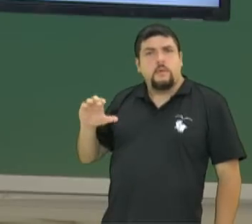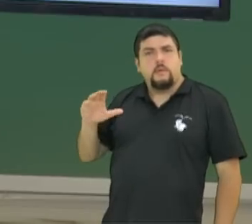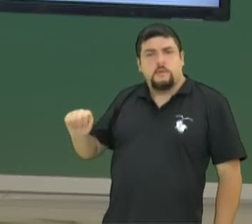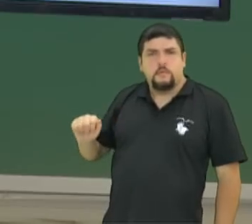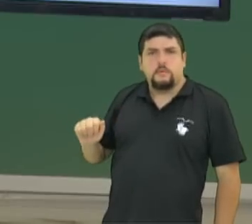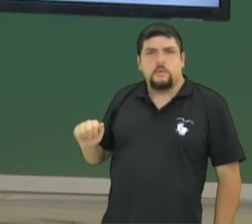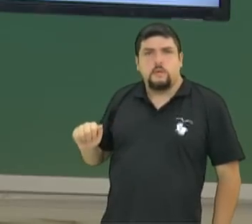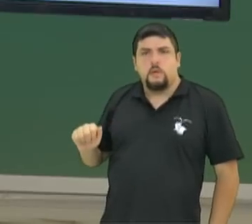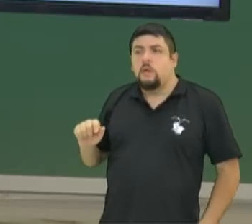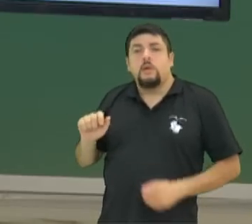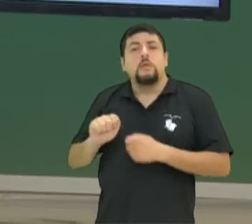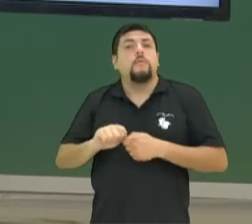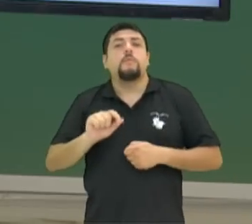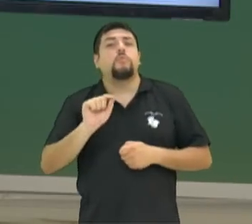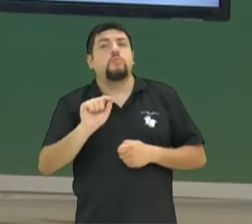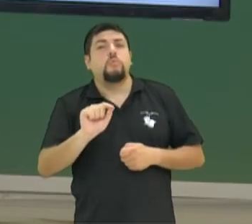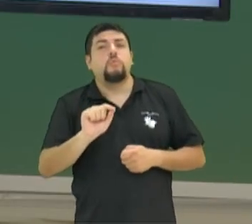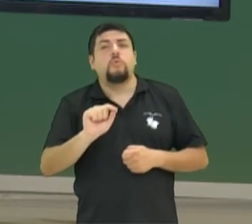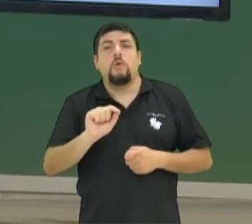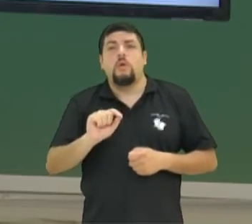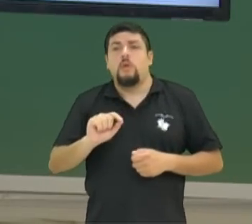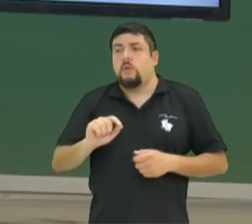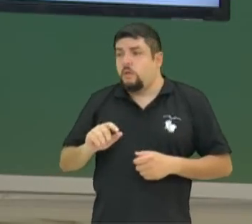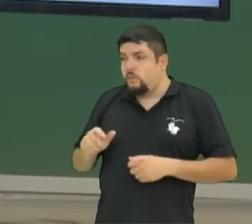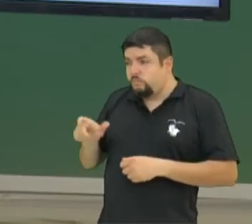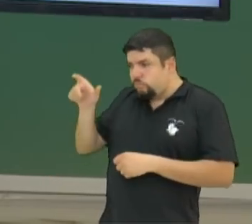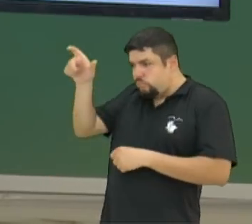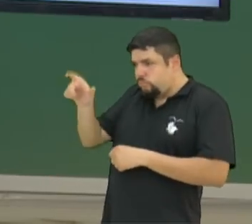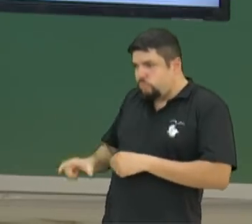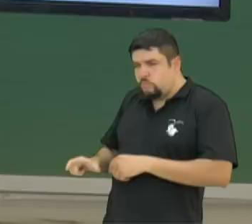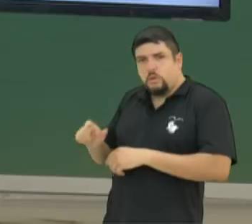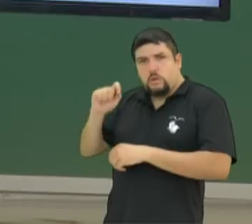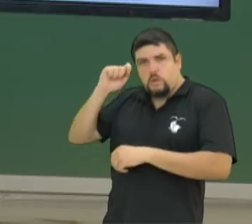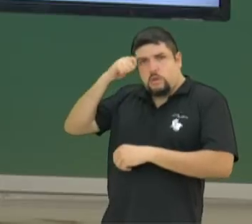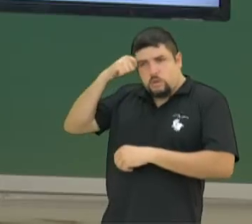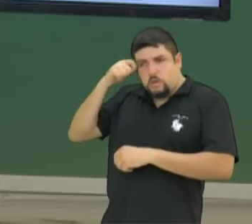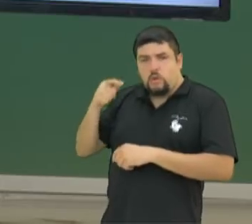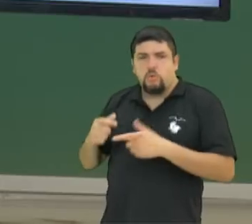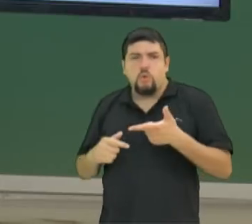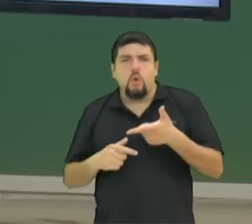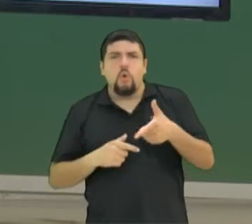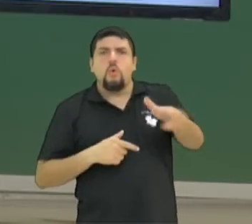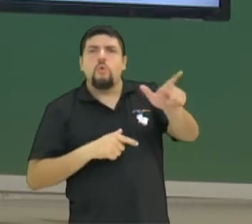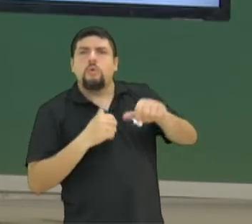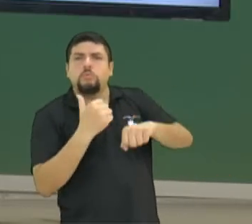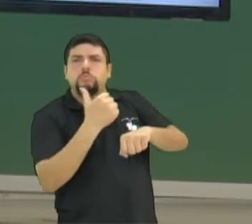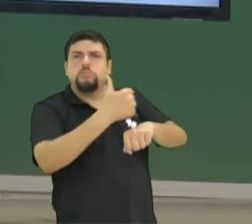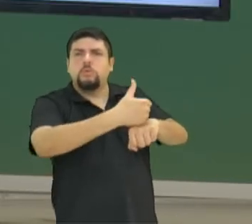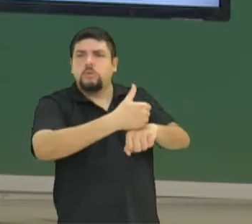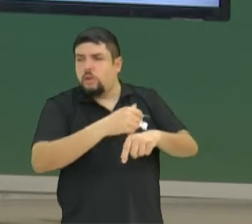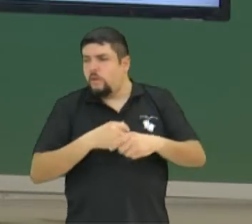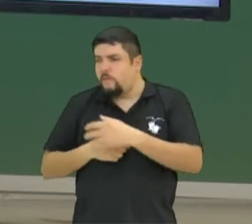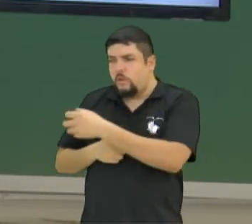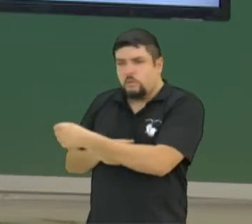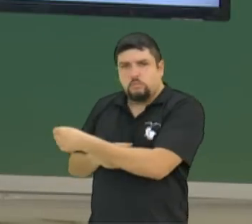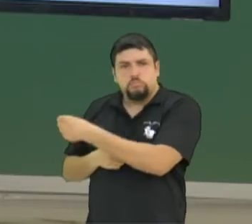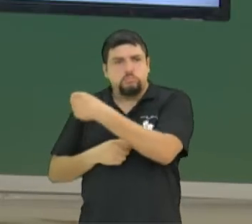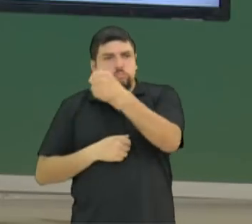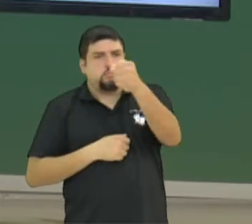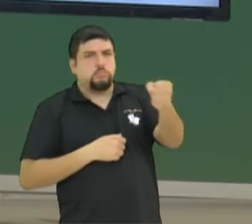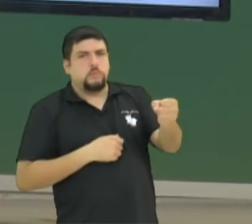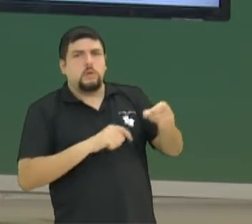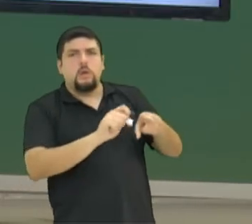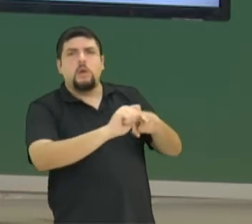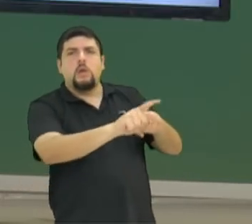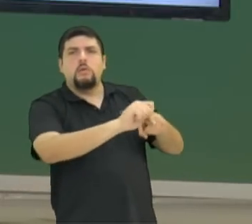ele fazia? Ele alugava esses escravos para uma terceira pessoa, né, que vai pagar pelo aluguel desses